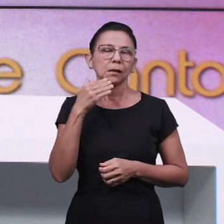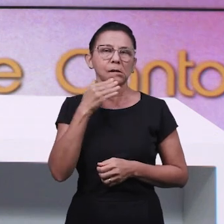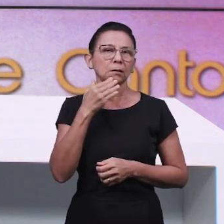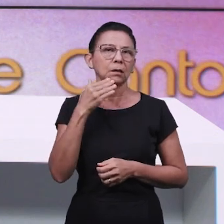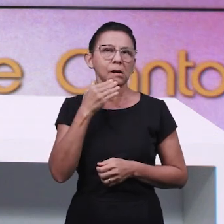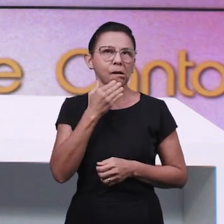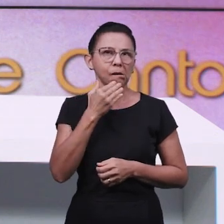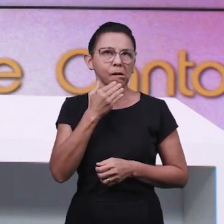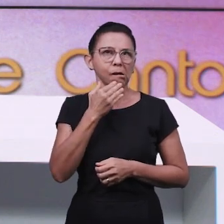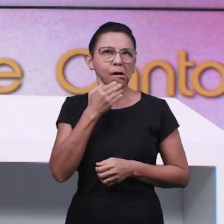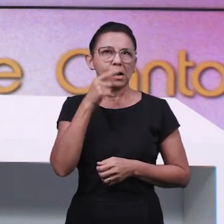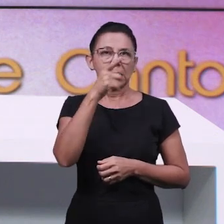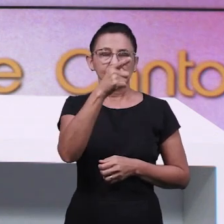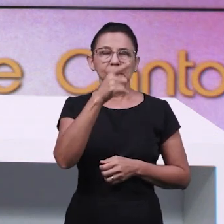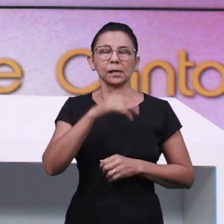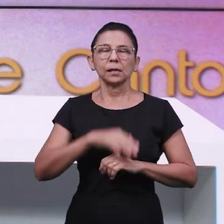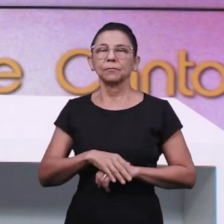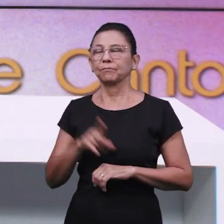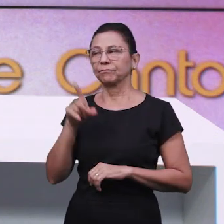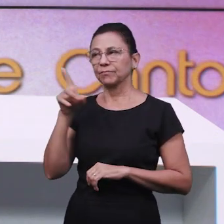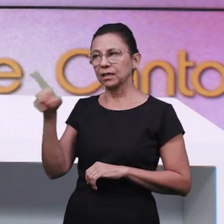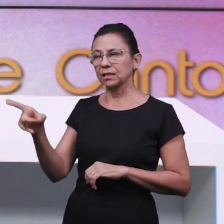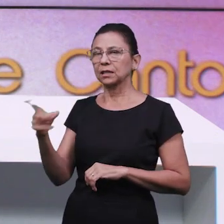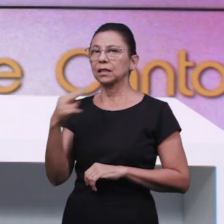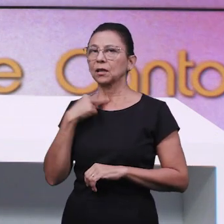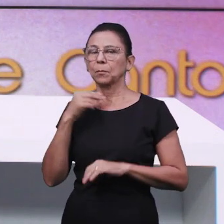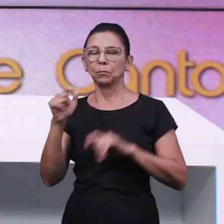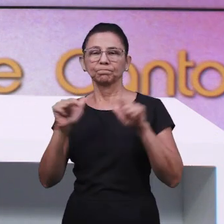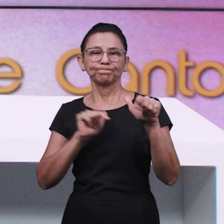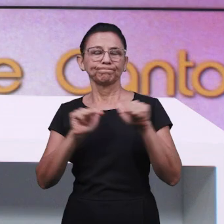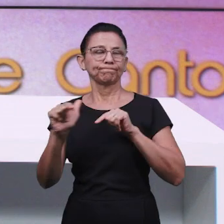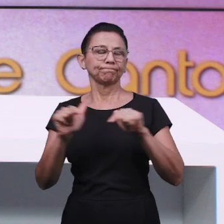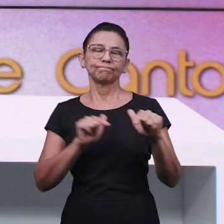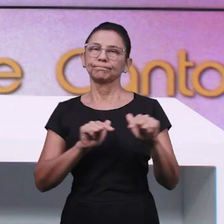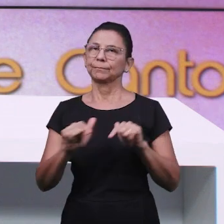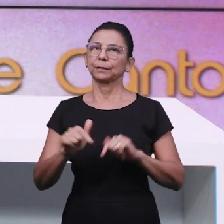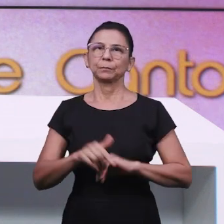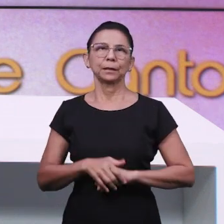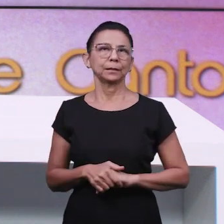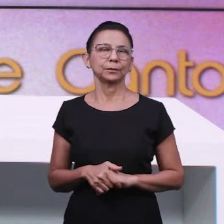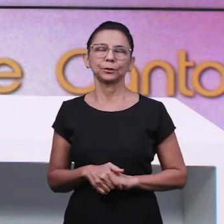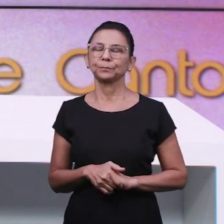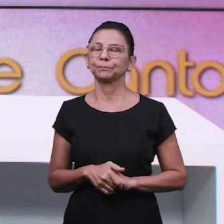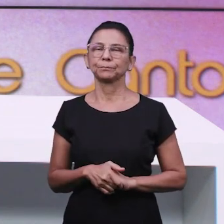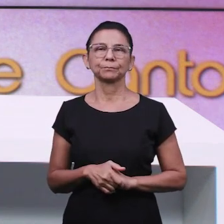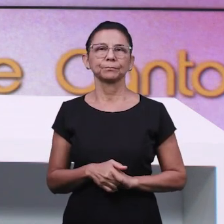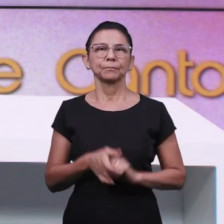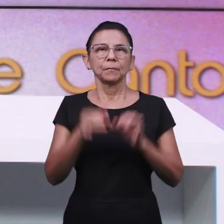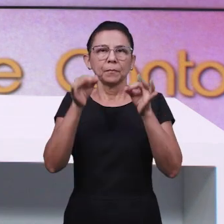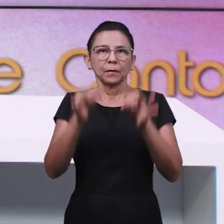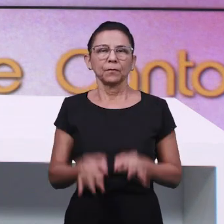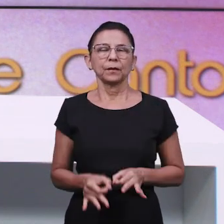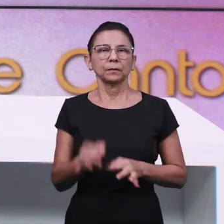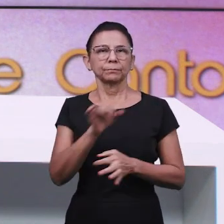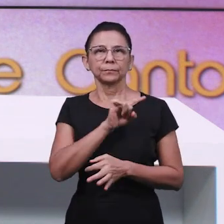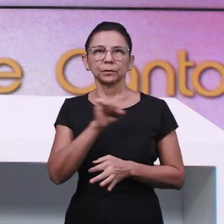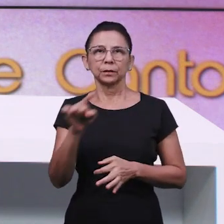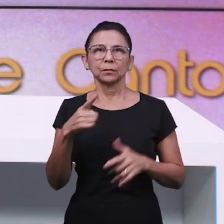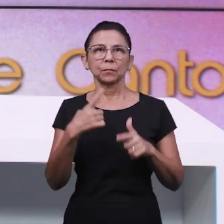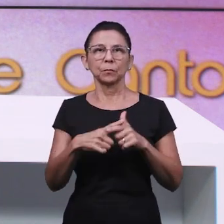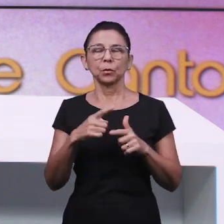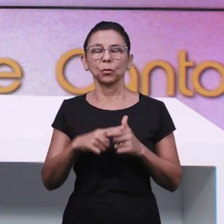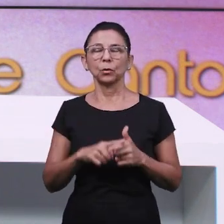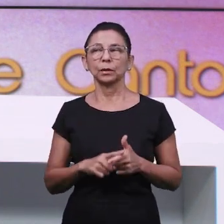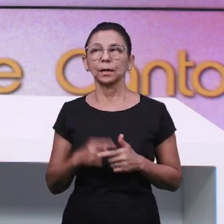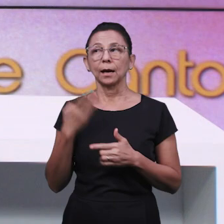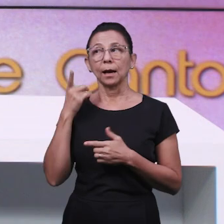estrutura, essa estrutura também não poderá fazer o seu trabalho na sua totalidade, porque o